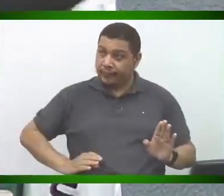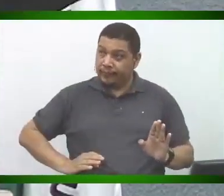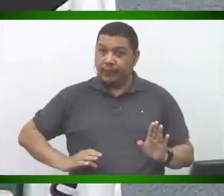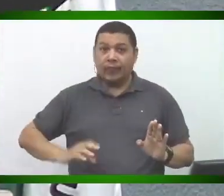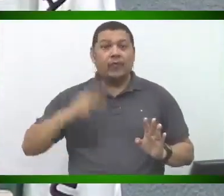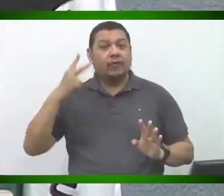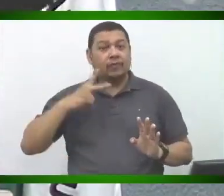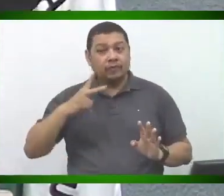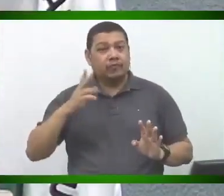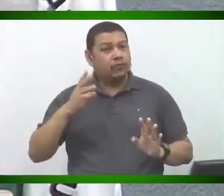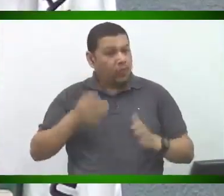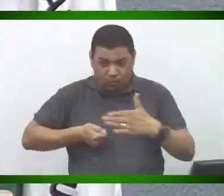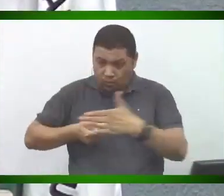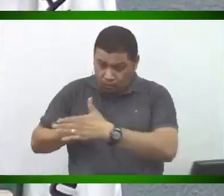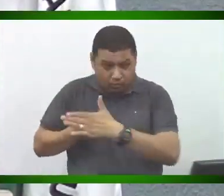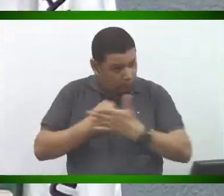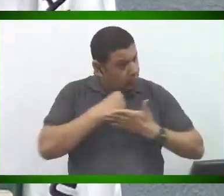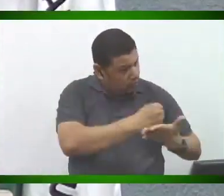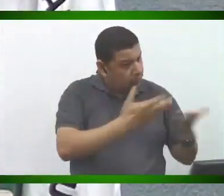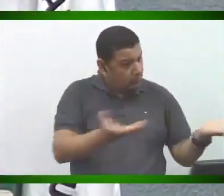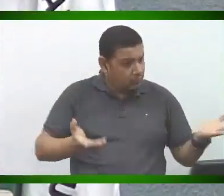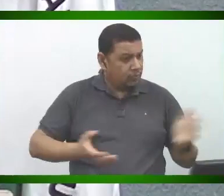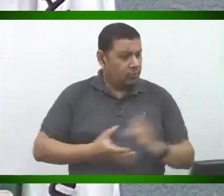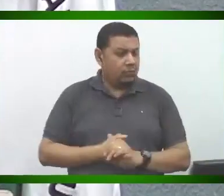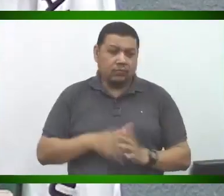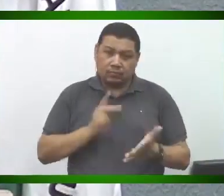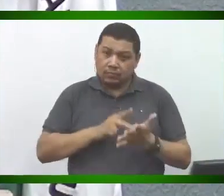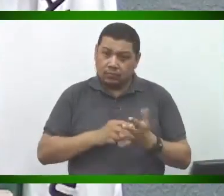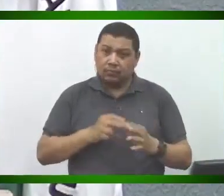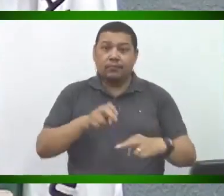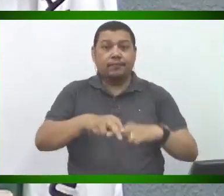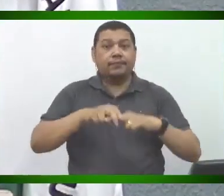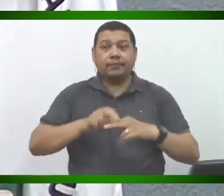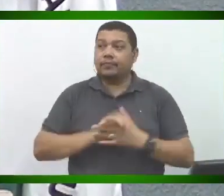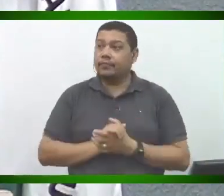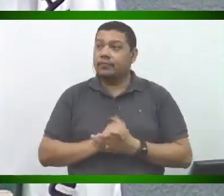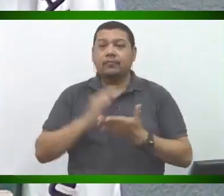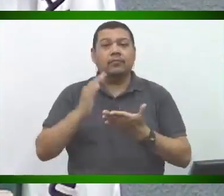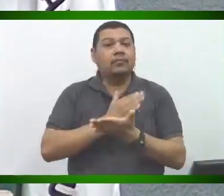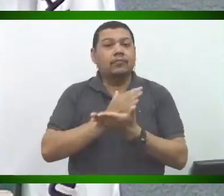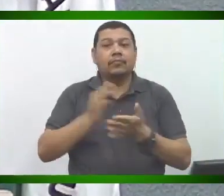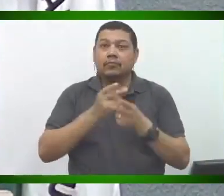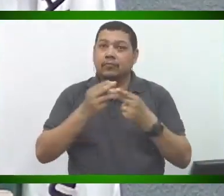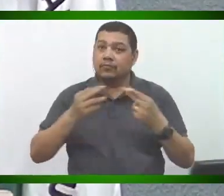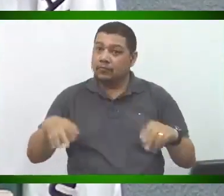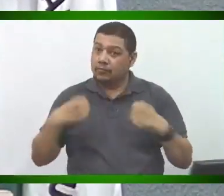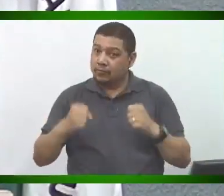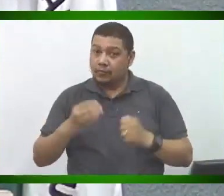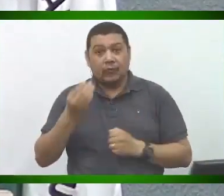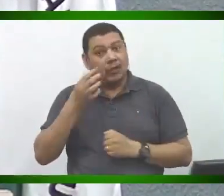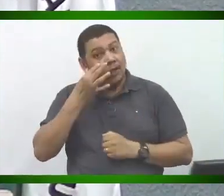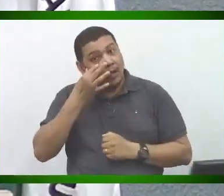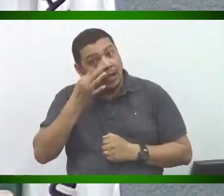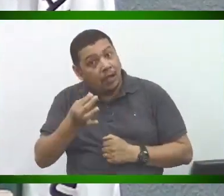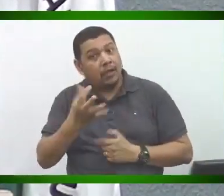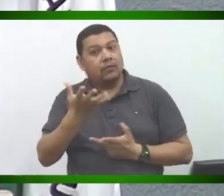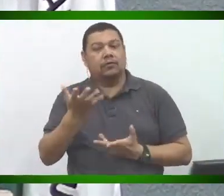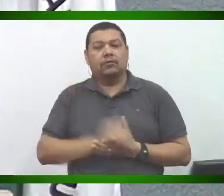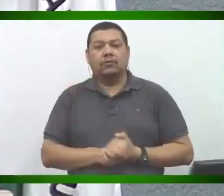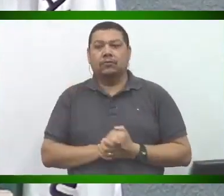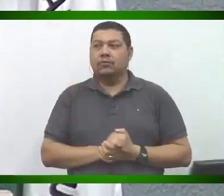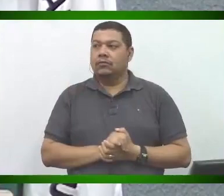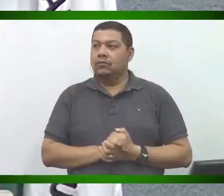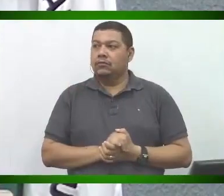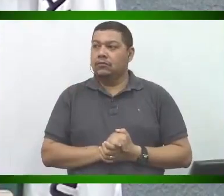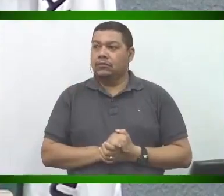os vereadores estão cobrando por vocês. Então, algumas situações têm que ser revistas. Tem situações